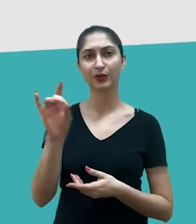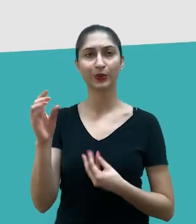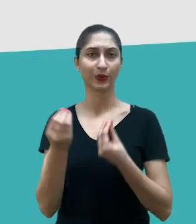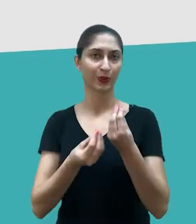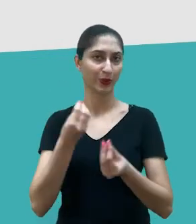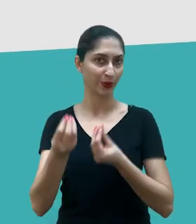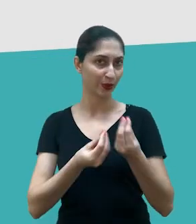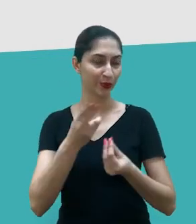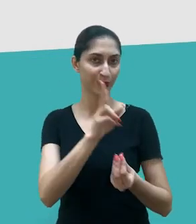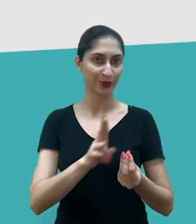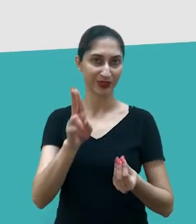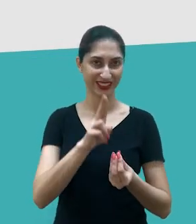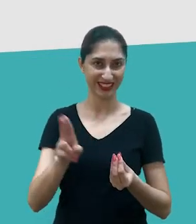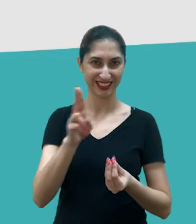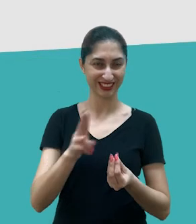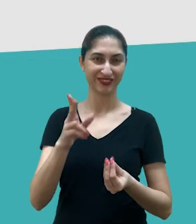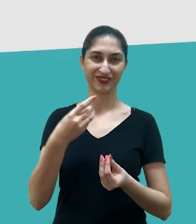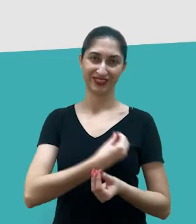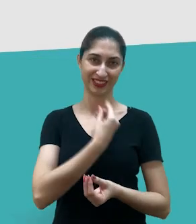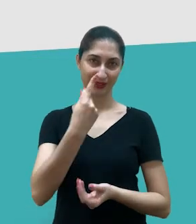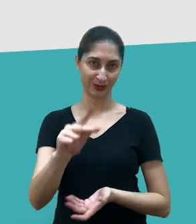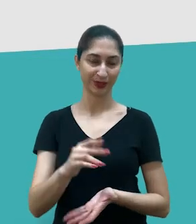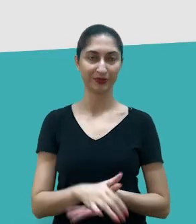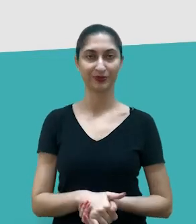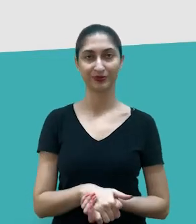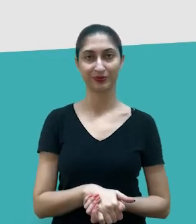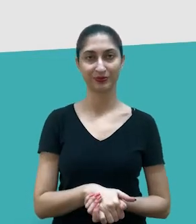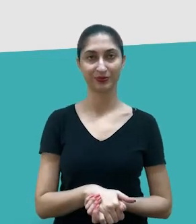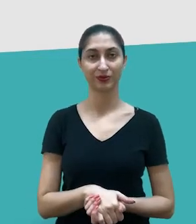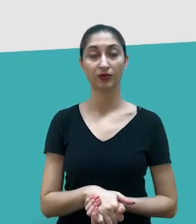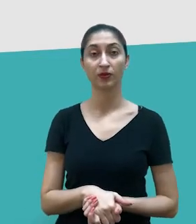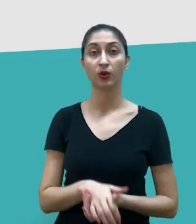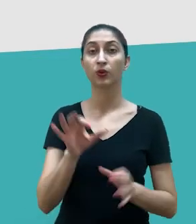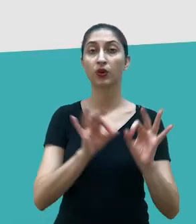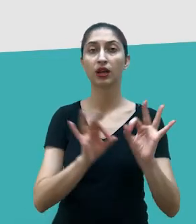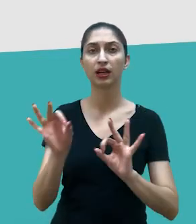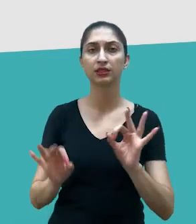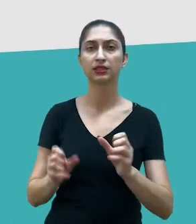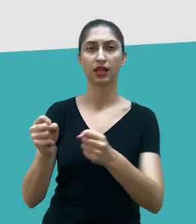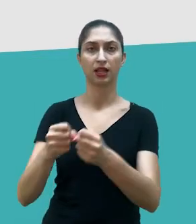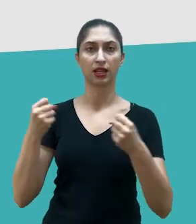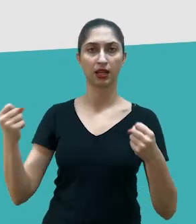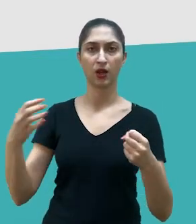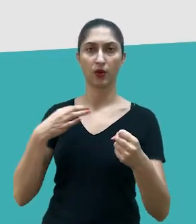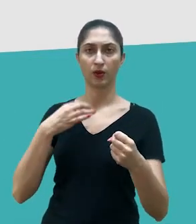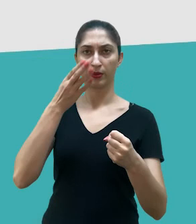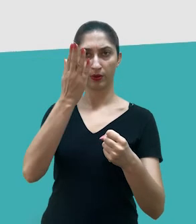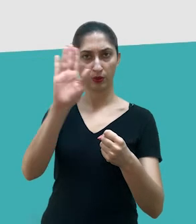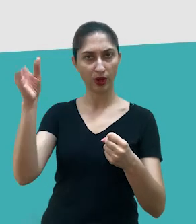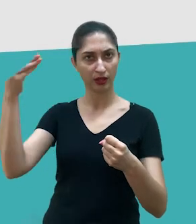armário cápsula na sua vida. Organize o seu guarda-roupa. Tem uma coisa